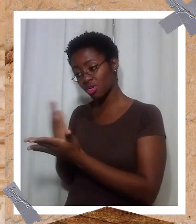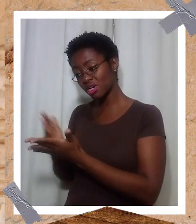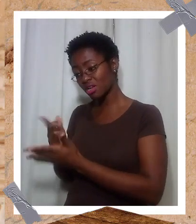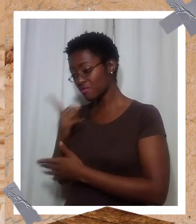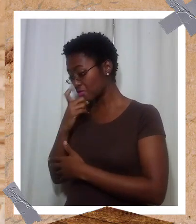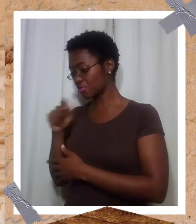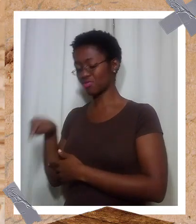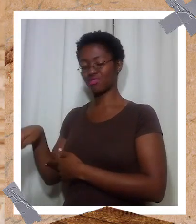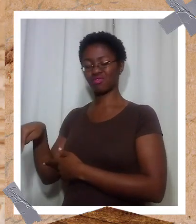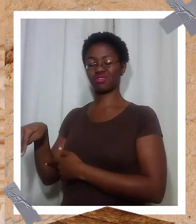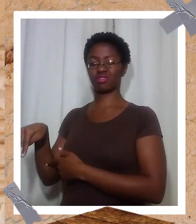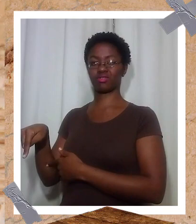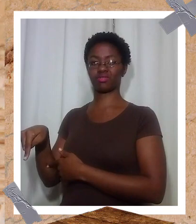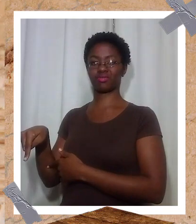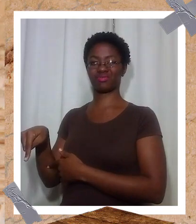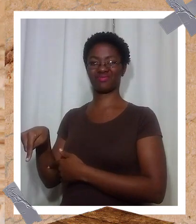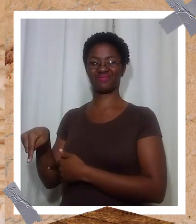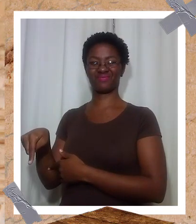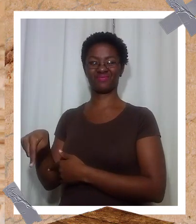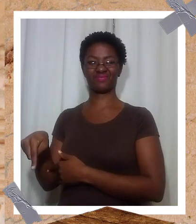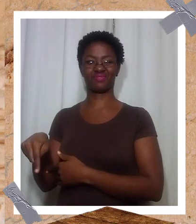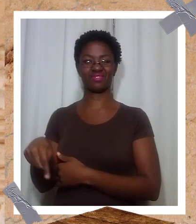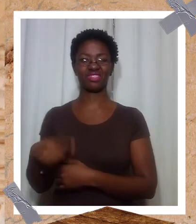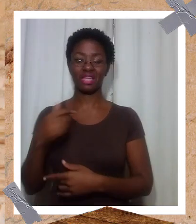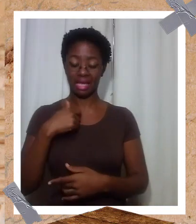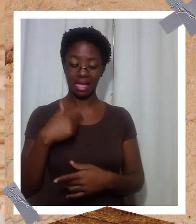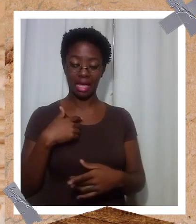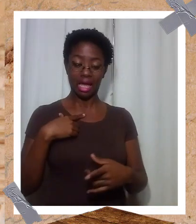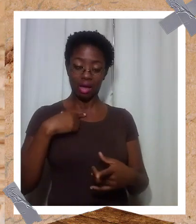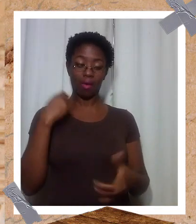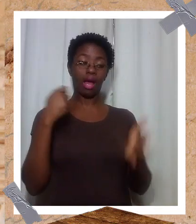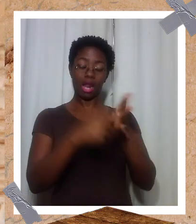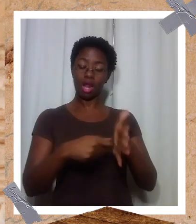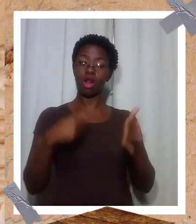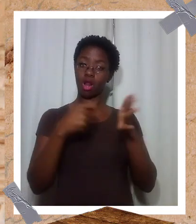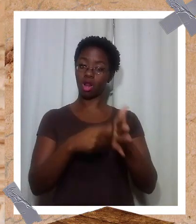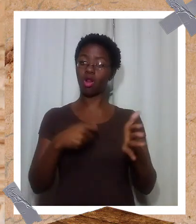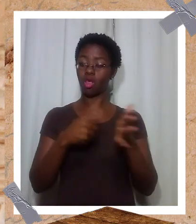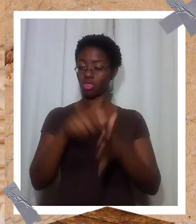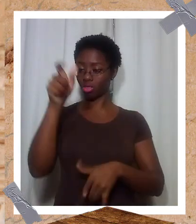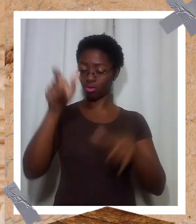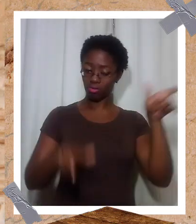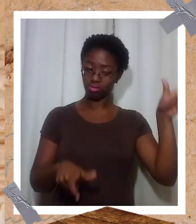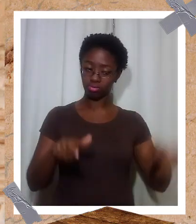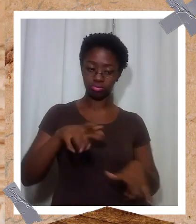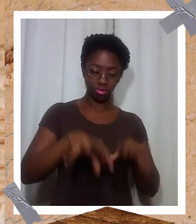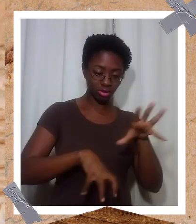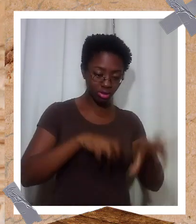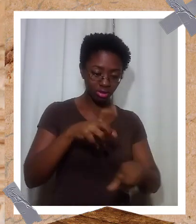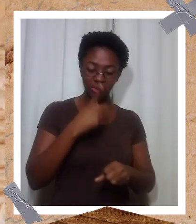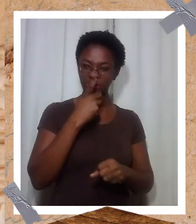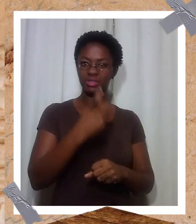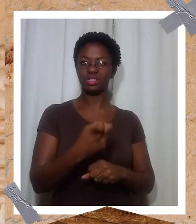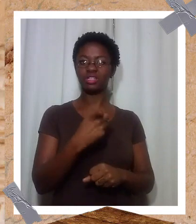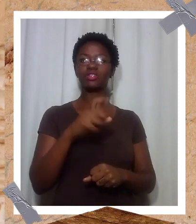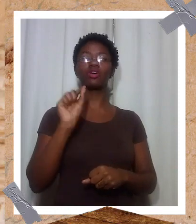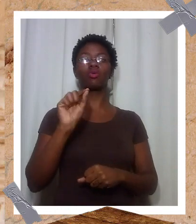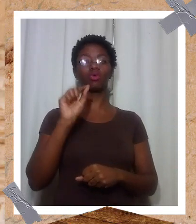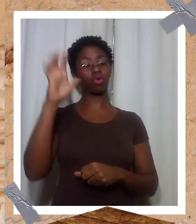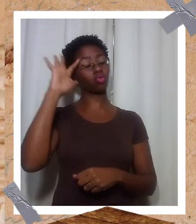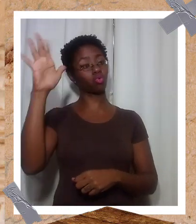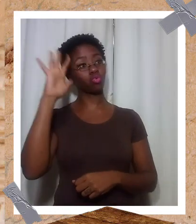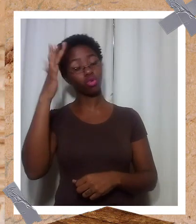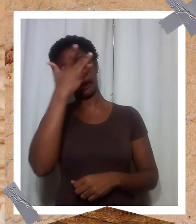construção minha da luta pelos catadores é um sonho de um garoto indignado com a pobreza e com a